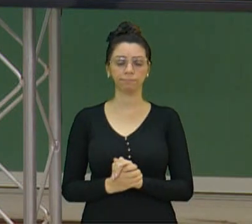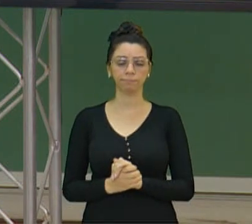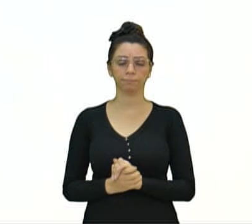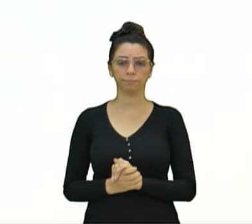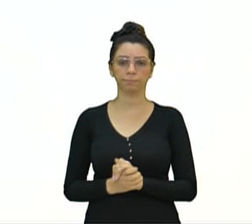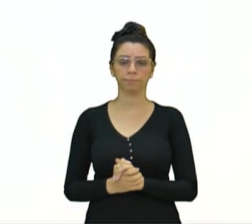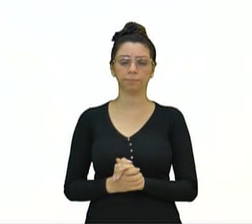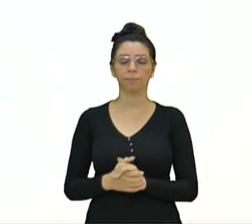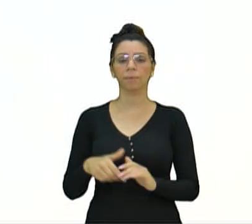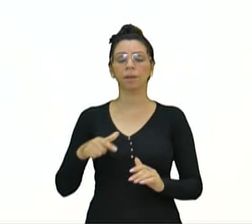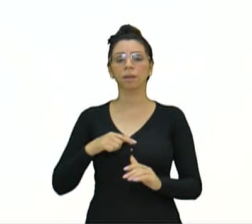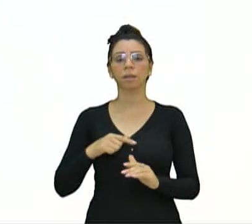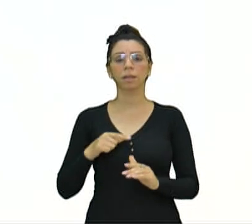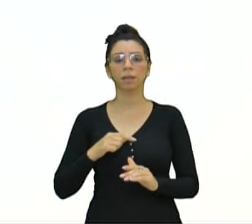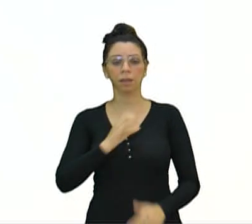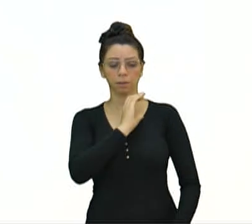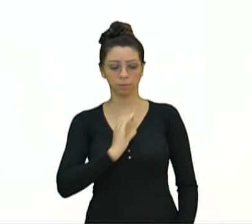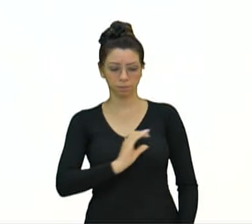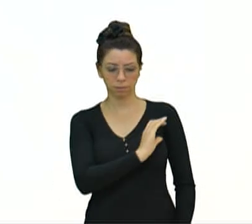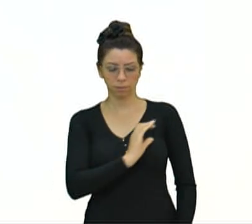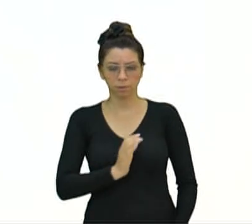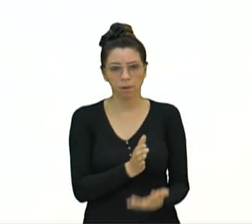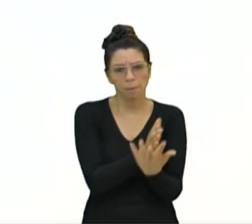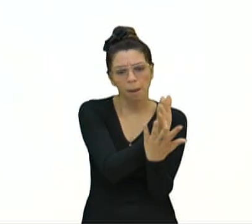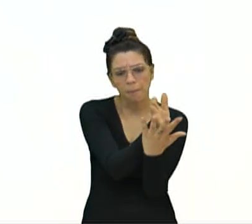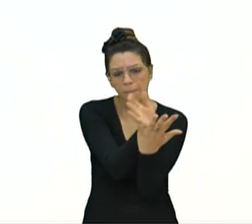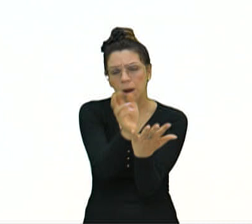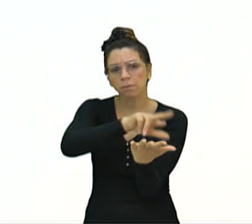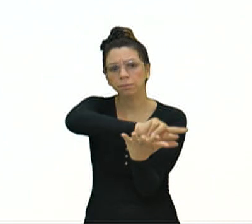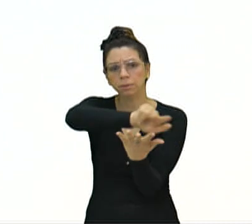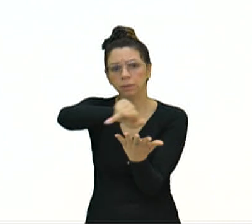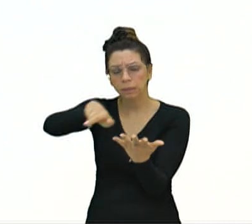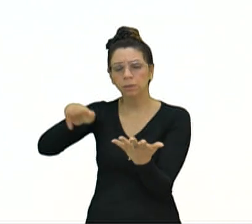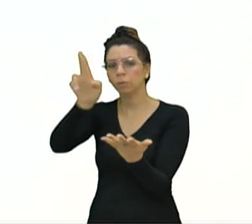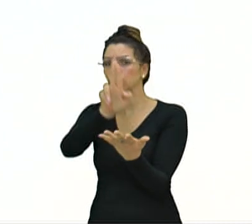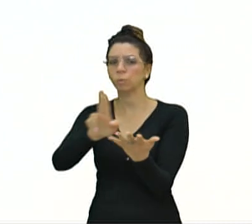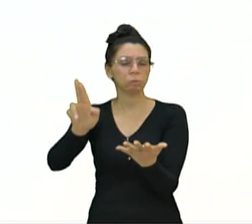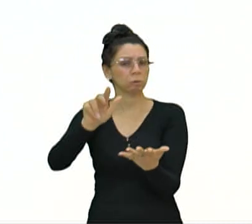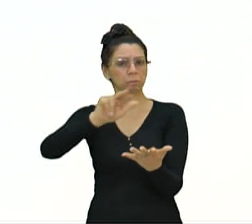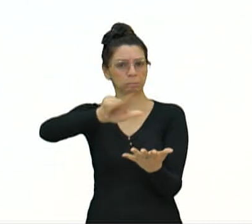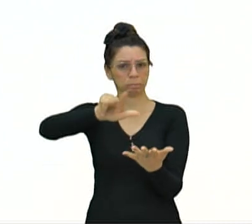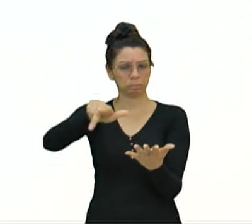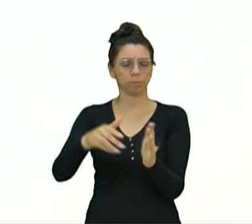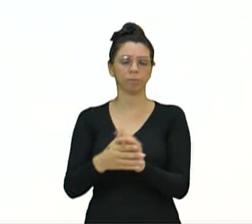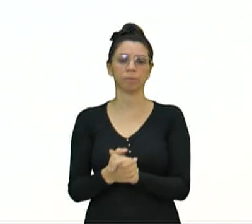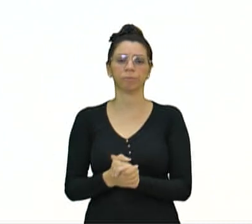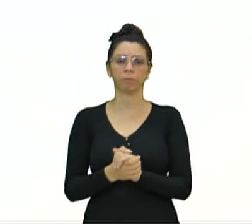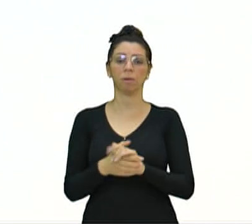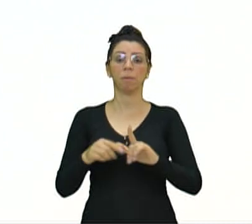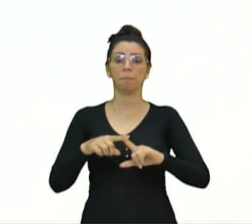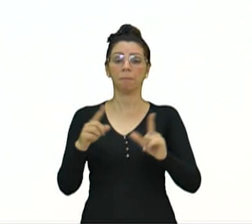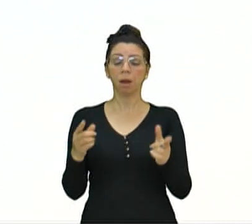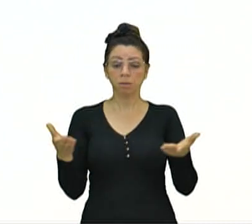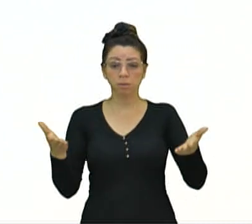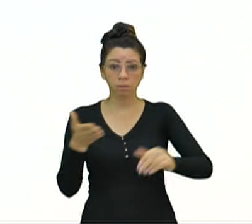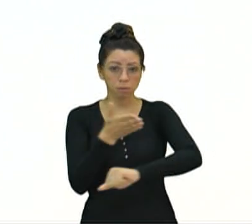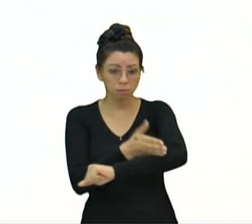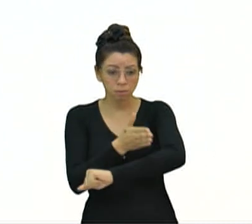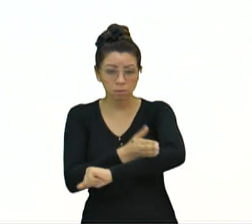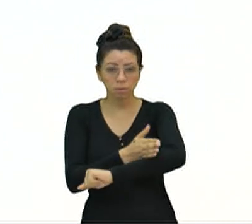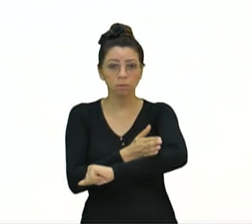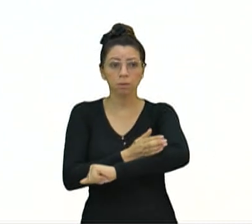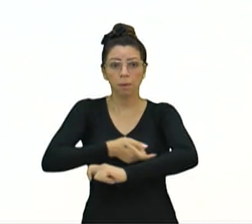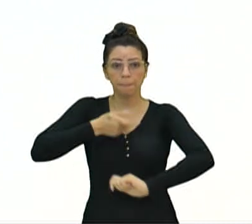Muitas vertentes do cristianismo, ainda que não utilizem tambores, empregam seu descendente moderno, a bateria,